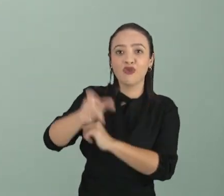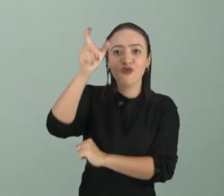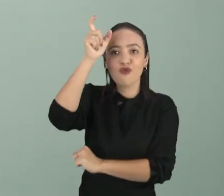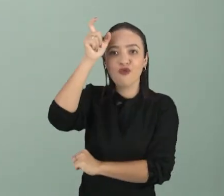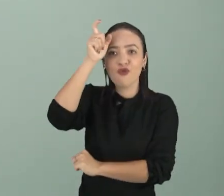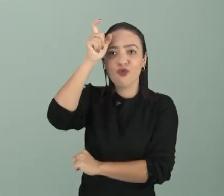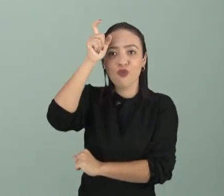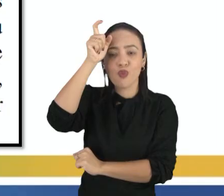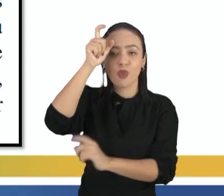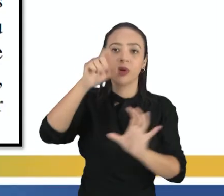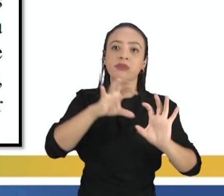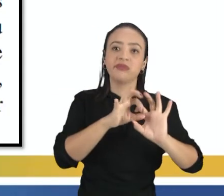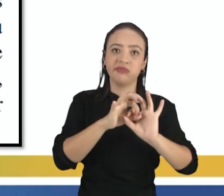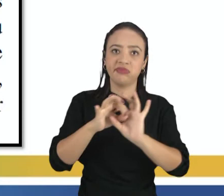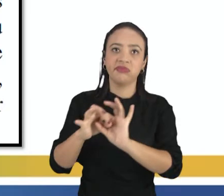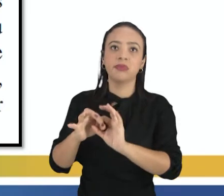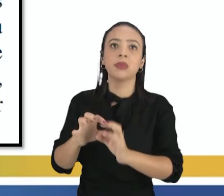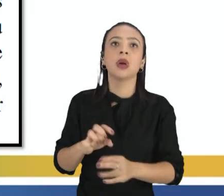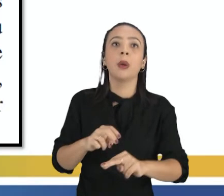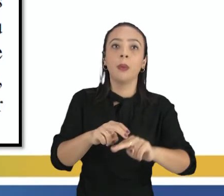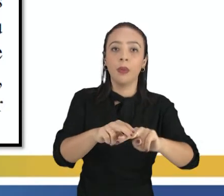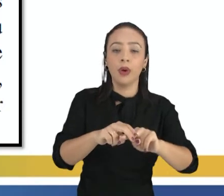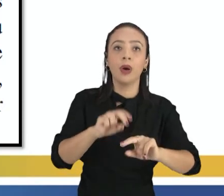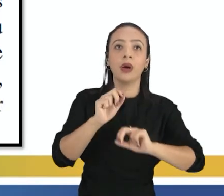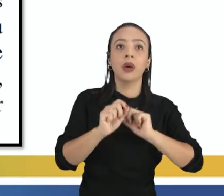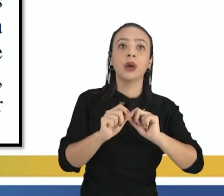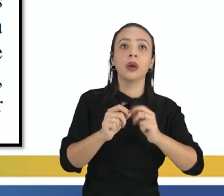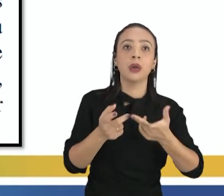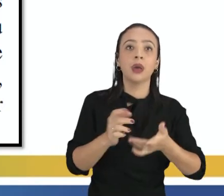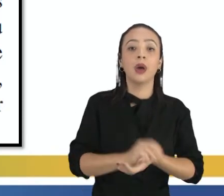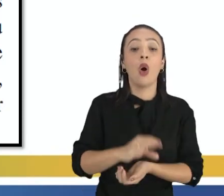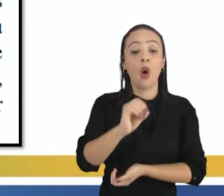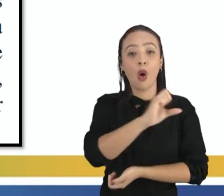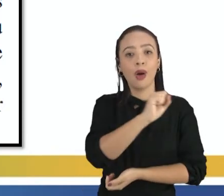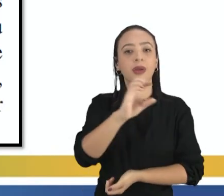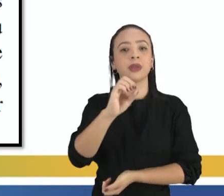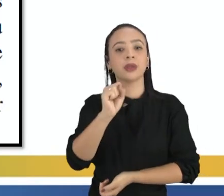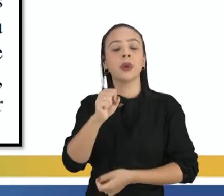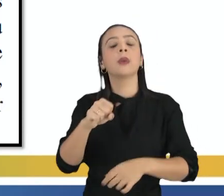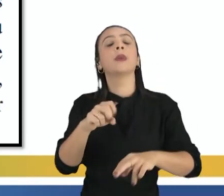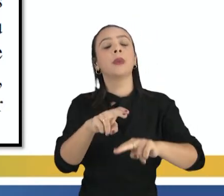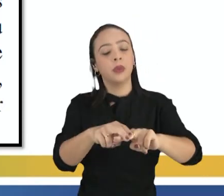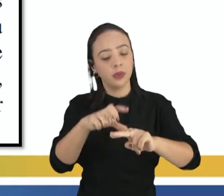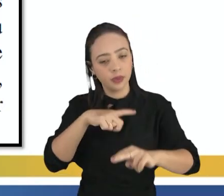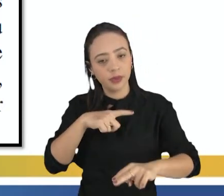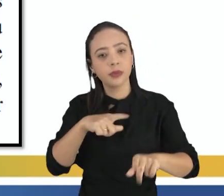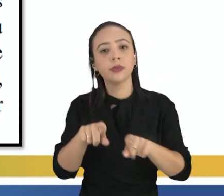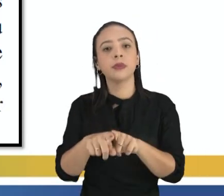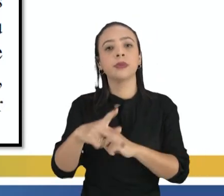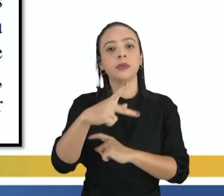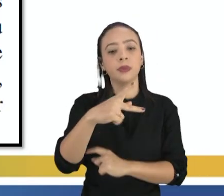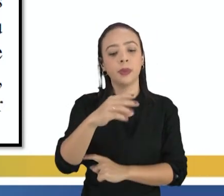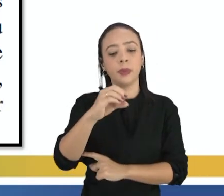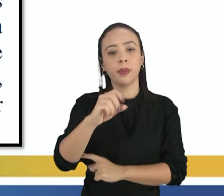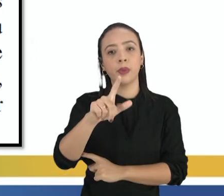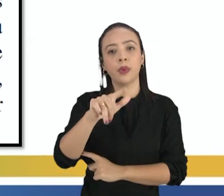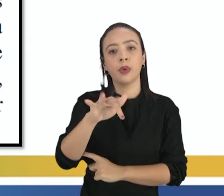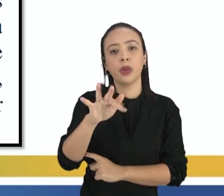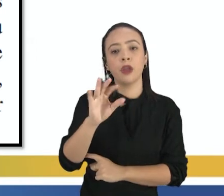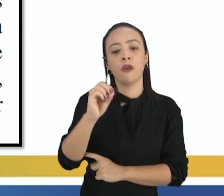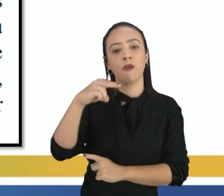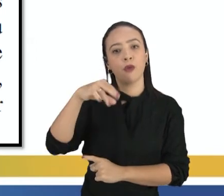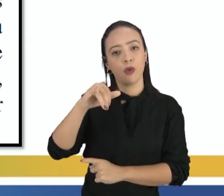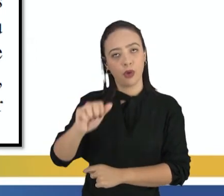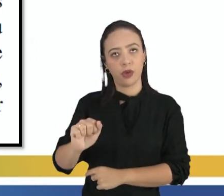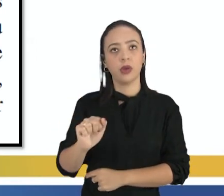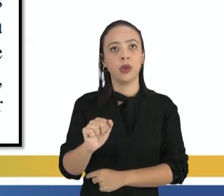voltado ali para os termos crânio e ossos. Então, nós temos a polifonia nesse operador